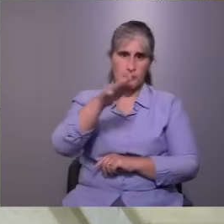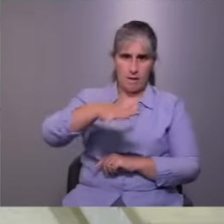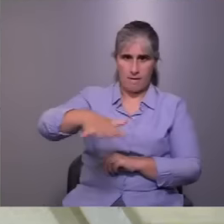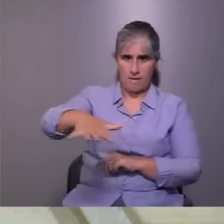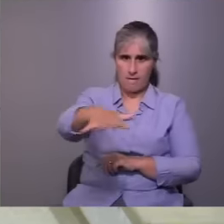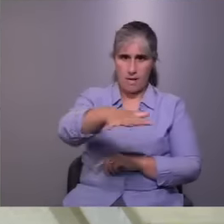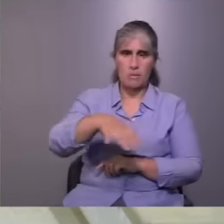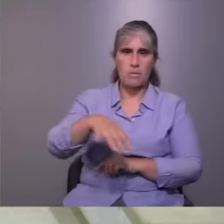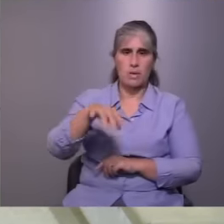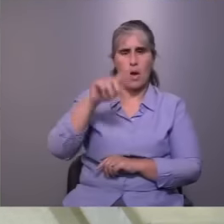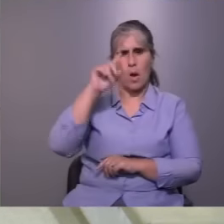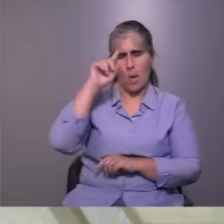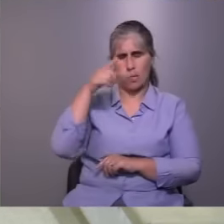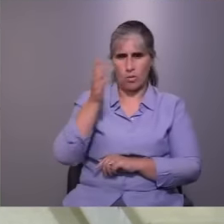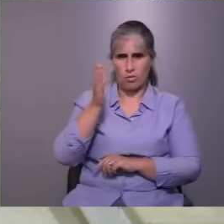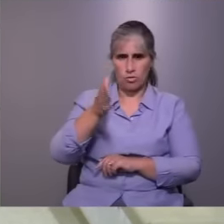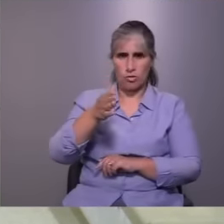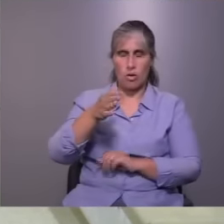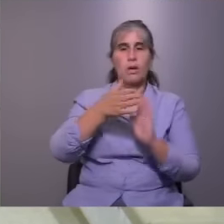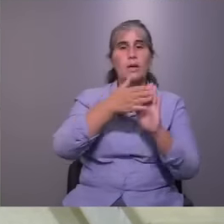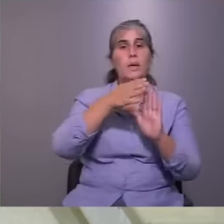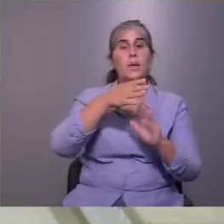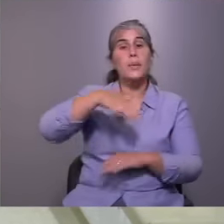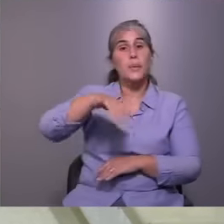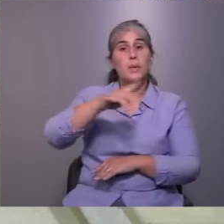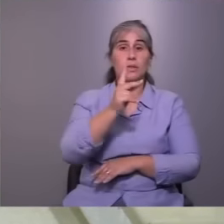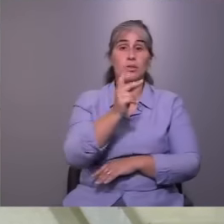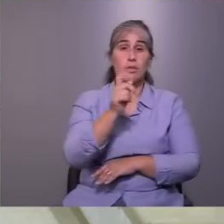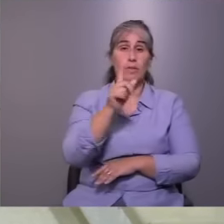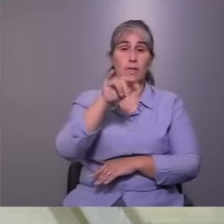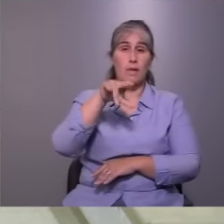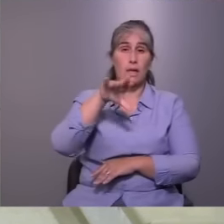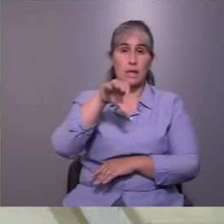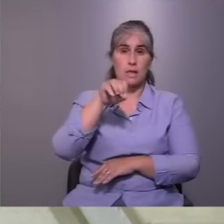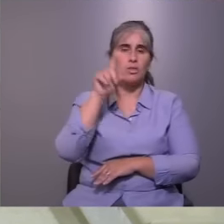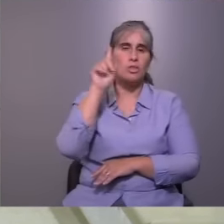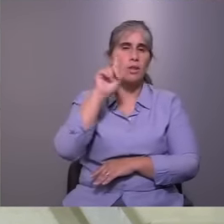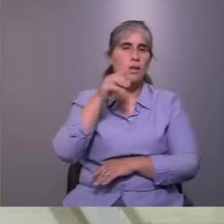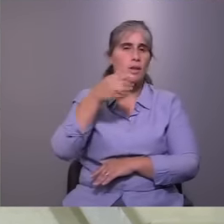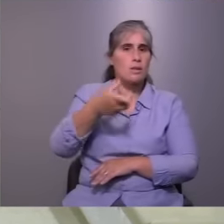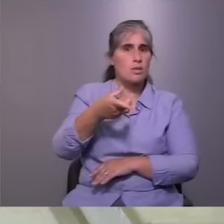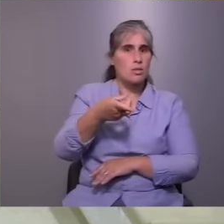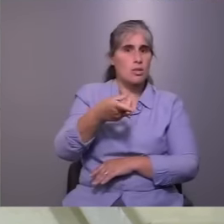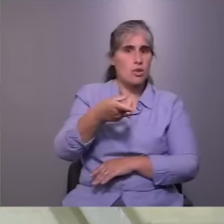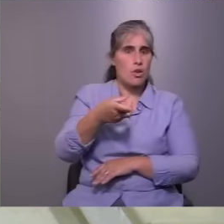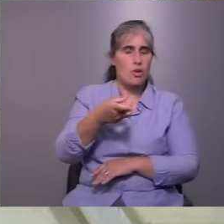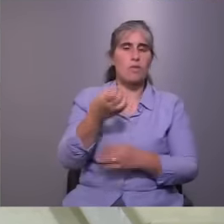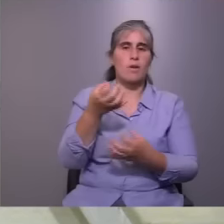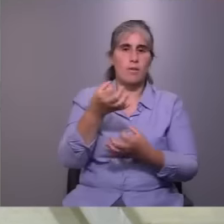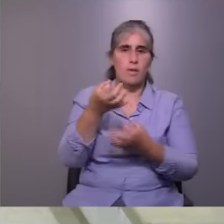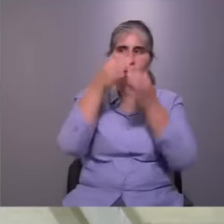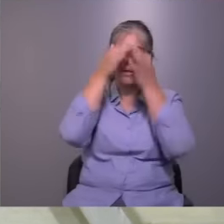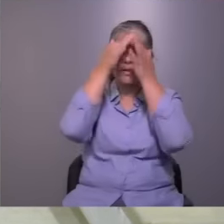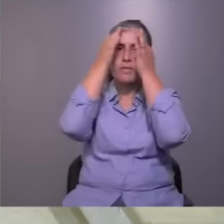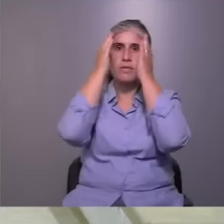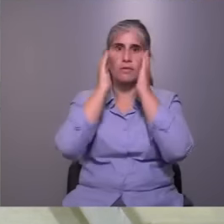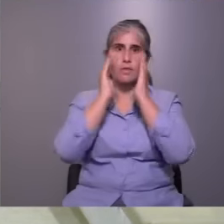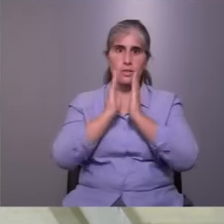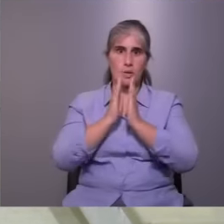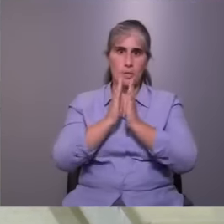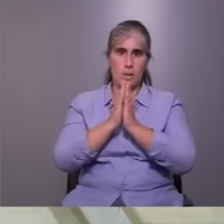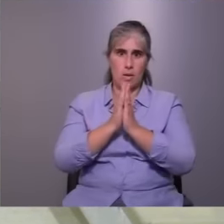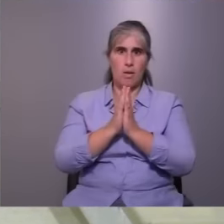Deus. Em 1917, aqui na Cova da Iria, sabemos que no mês de agosto, nos Valinhos, no